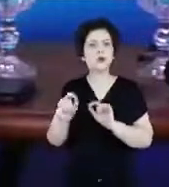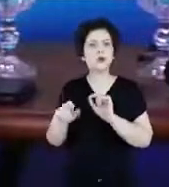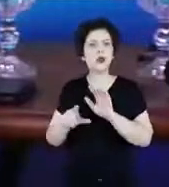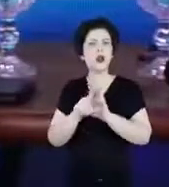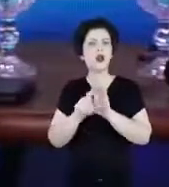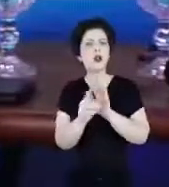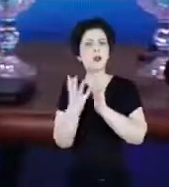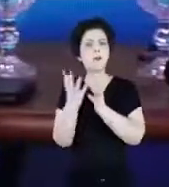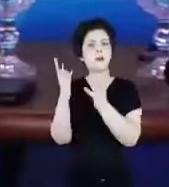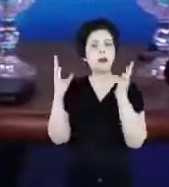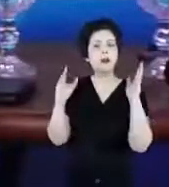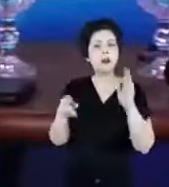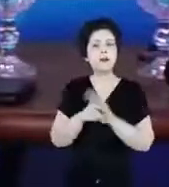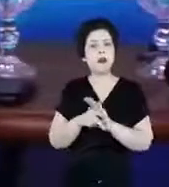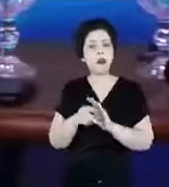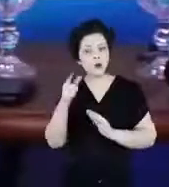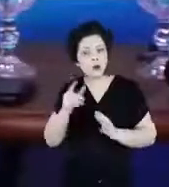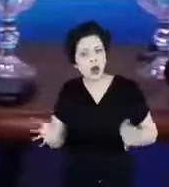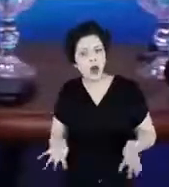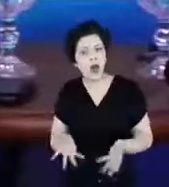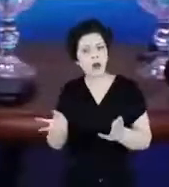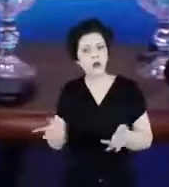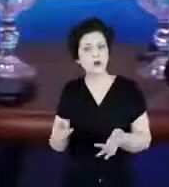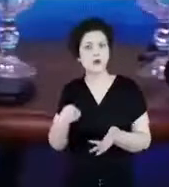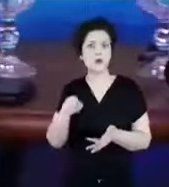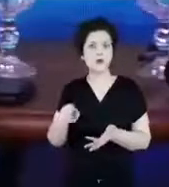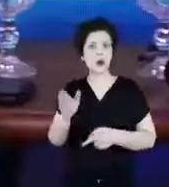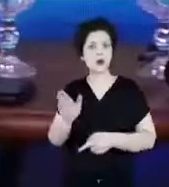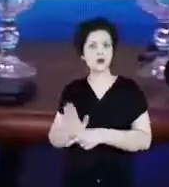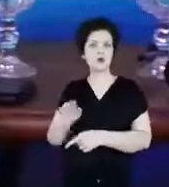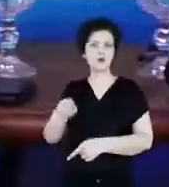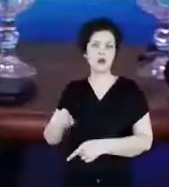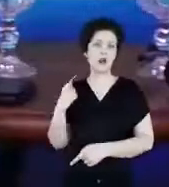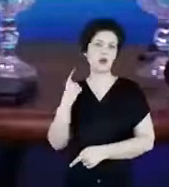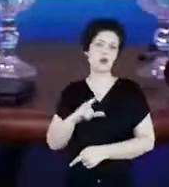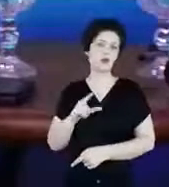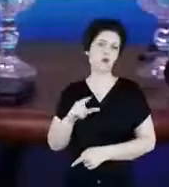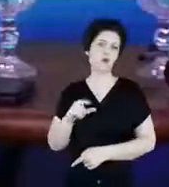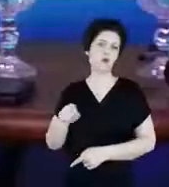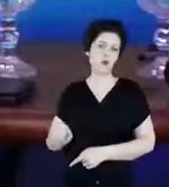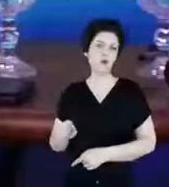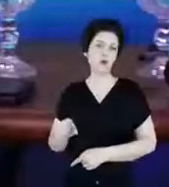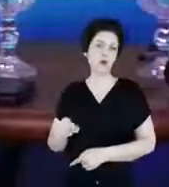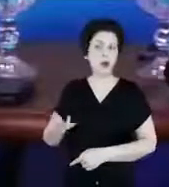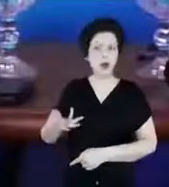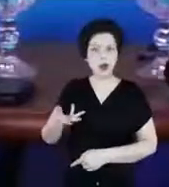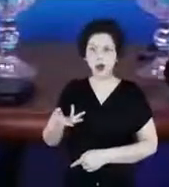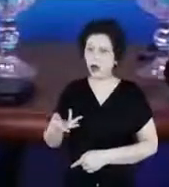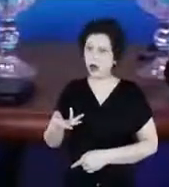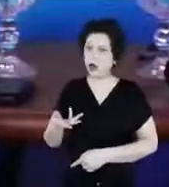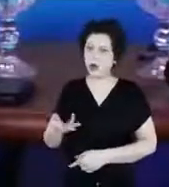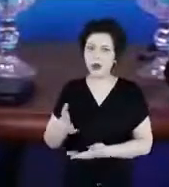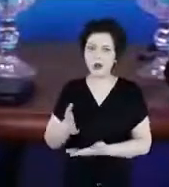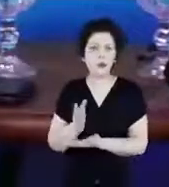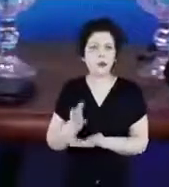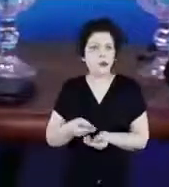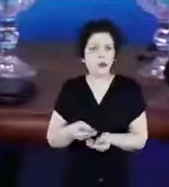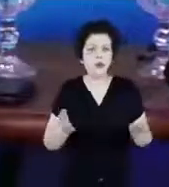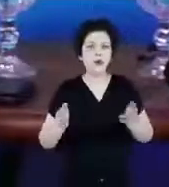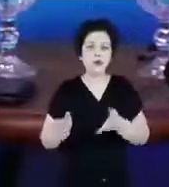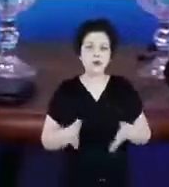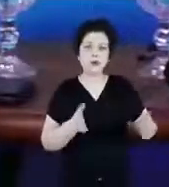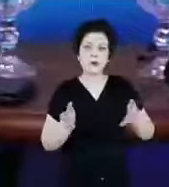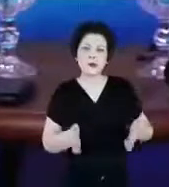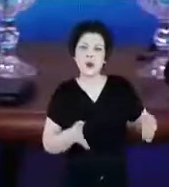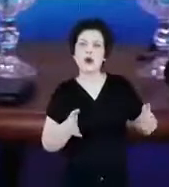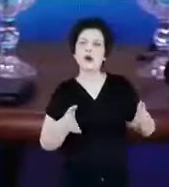ambiental para poder ajudar, inclusive, a gente a agilizar, né, a oferta de linha de transmissão